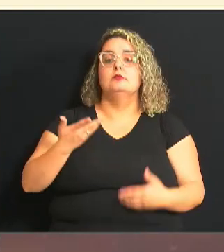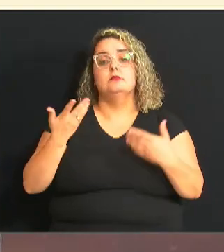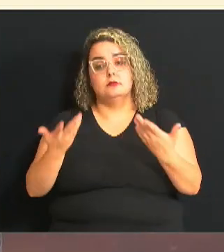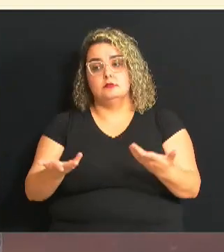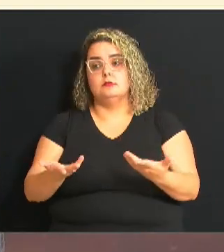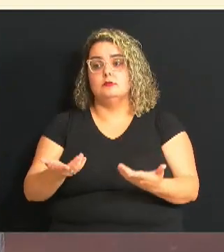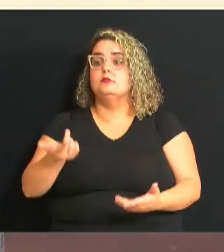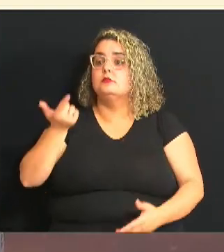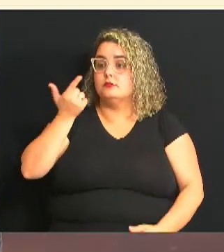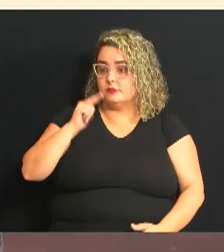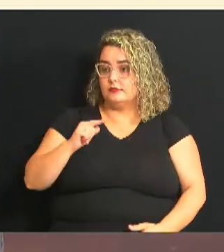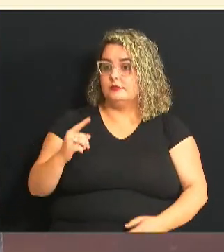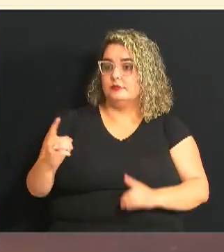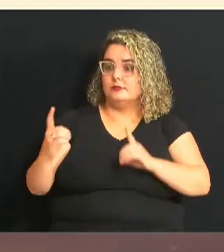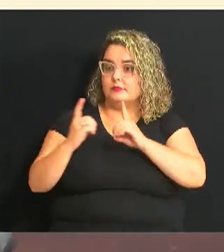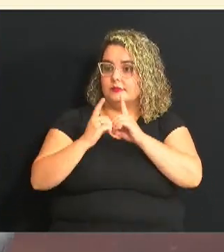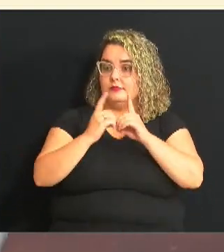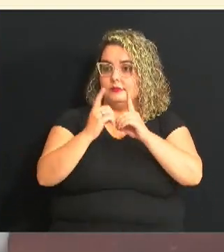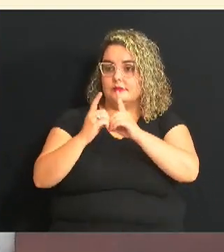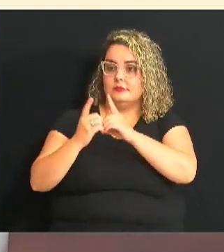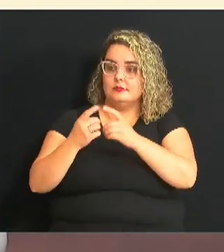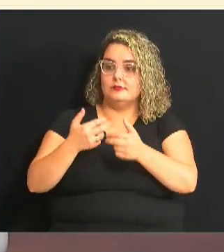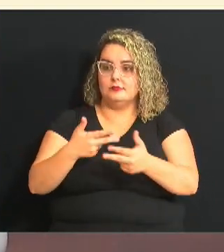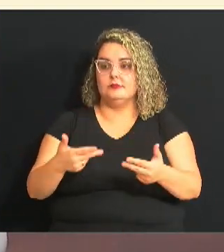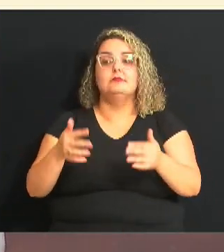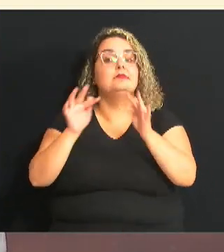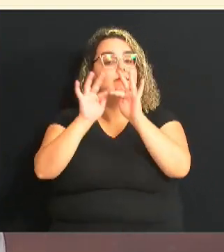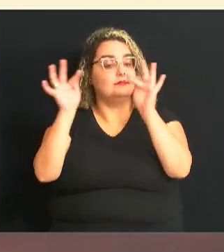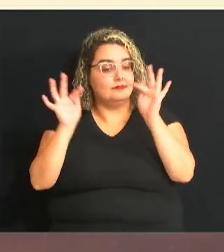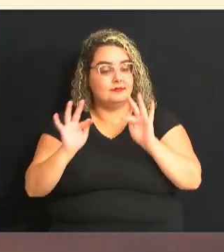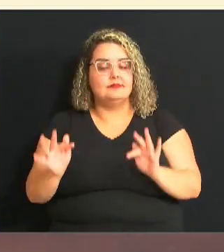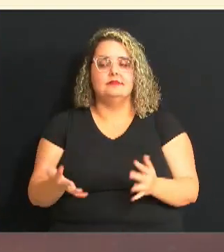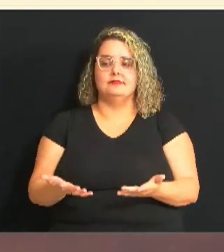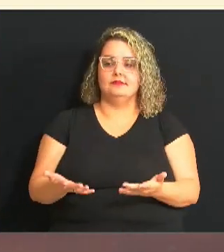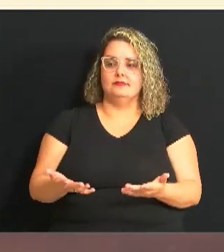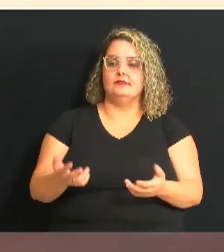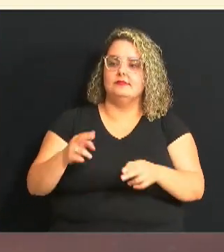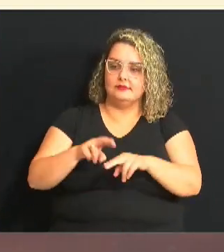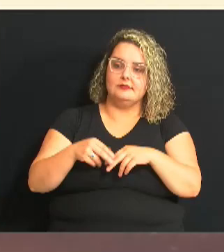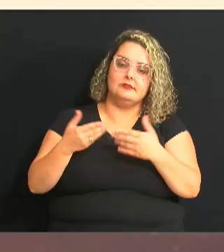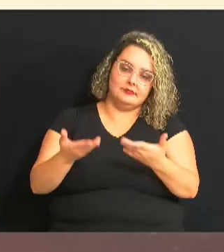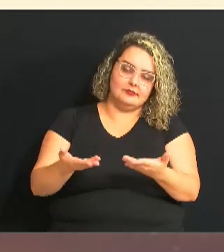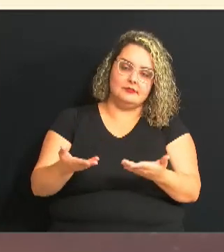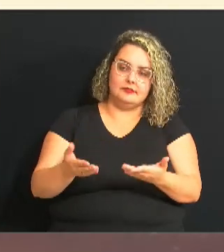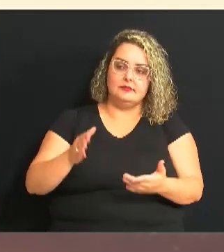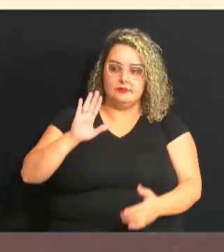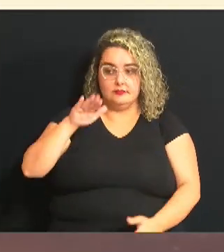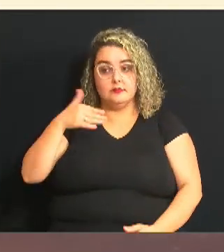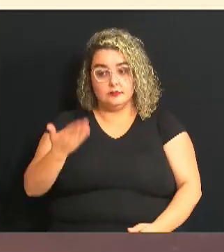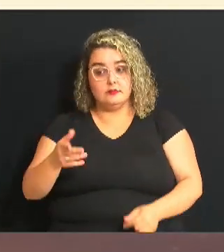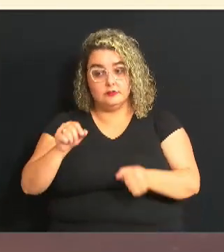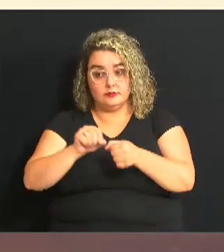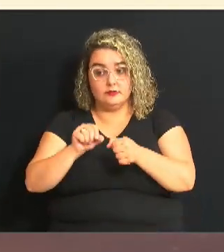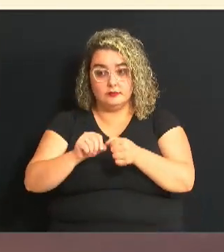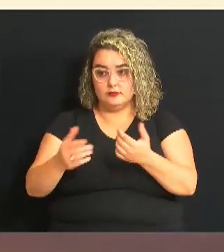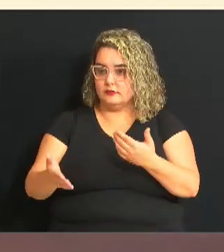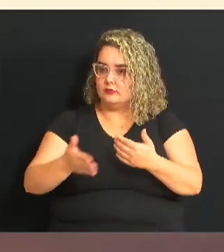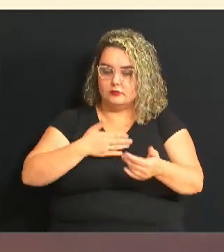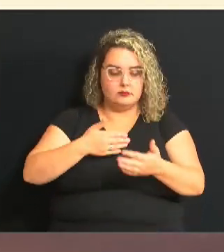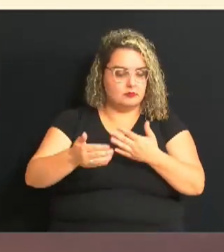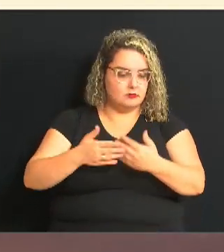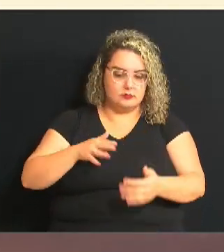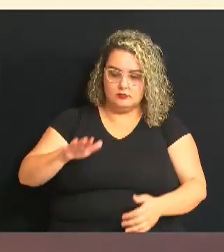vezes é consultado por algumas coisas, e a gente fica feliz por isso. Então, é honrar aquilo que a gente faz, seja em qualquer